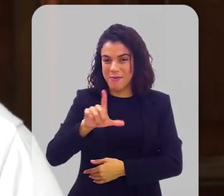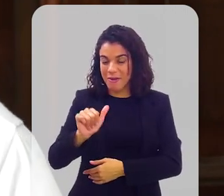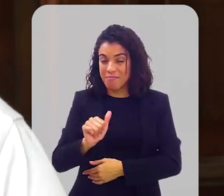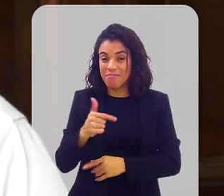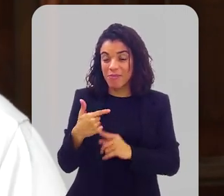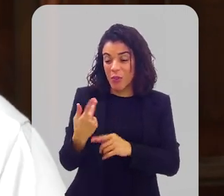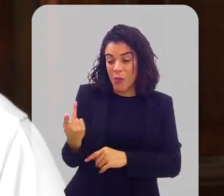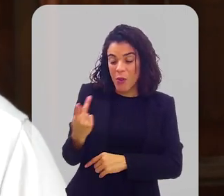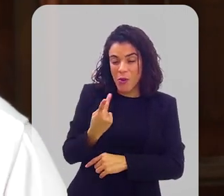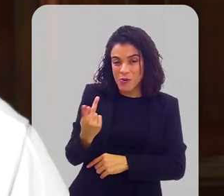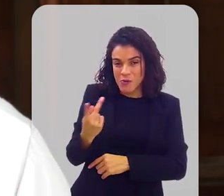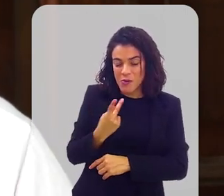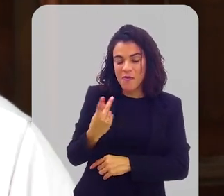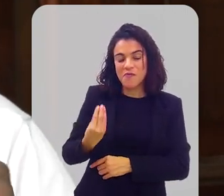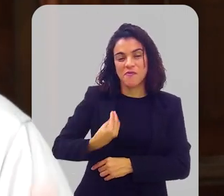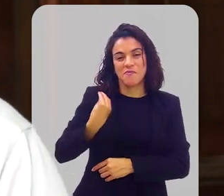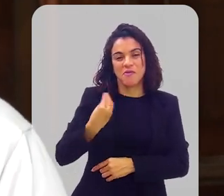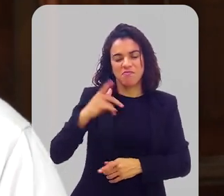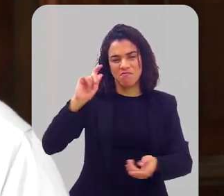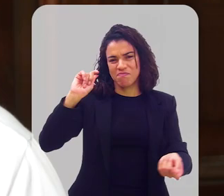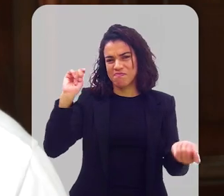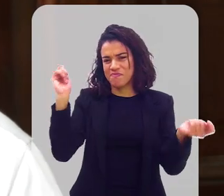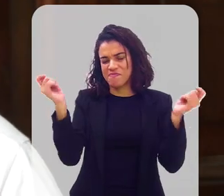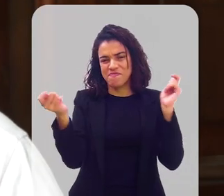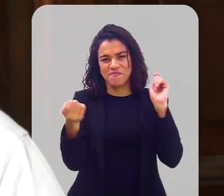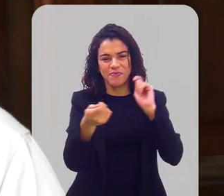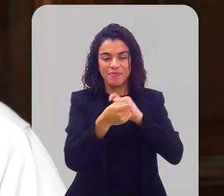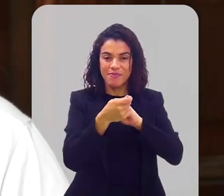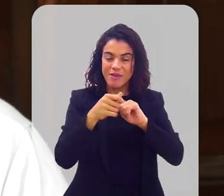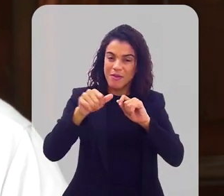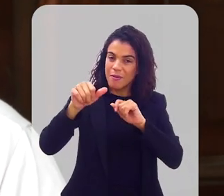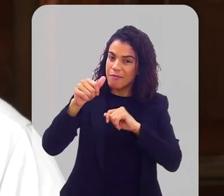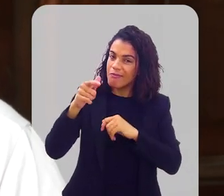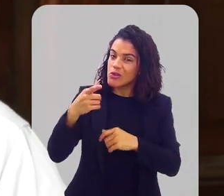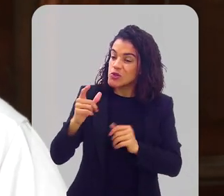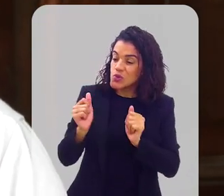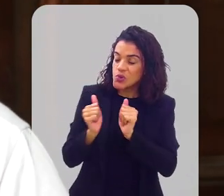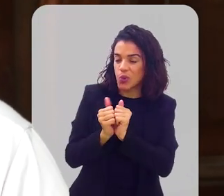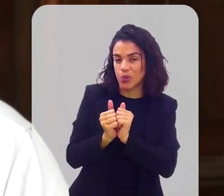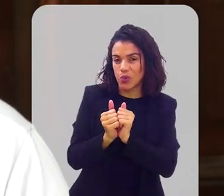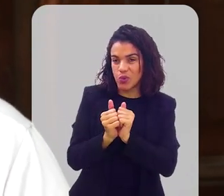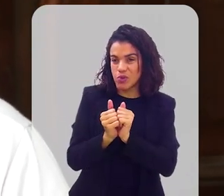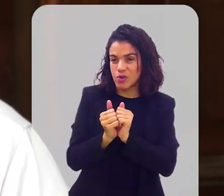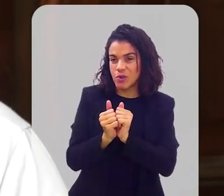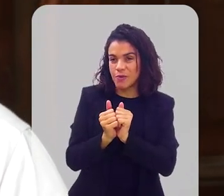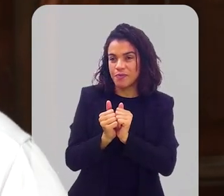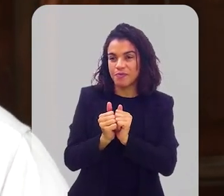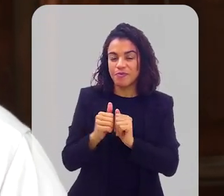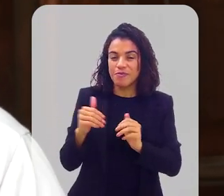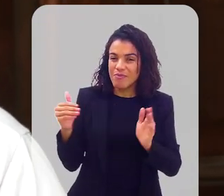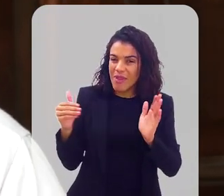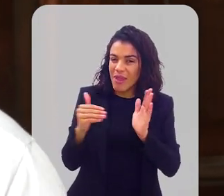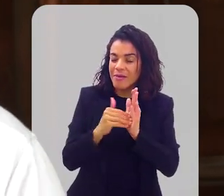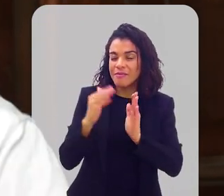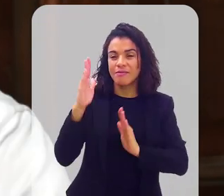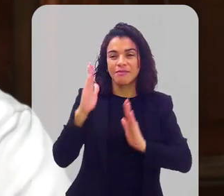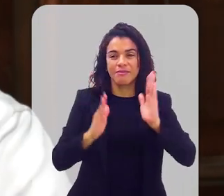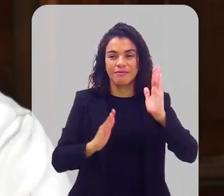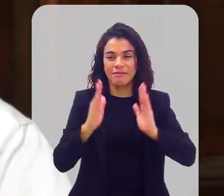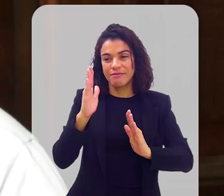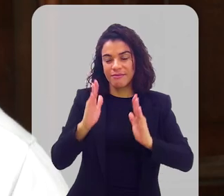Bela. Porque nós vivemos esse start, essa virada juntos, né? Juntos até